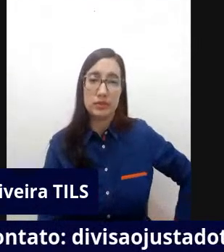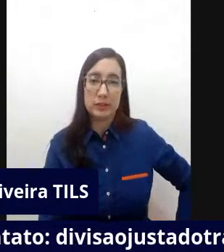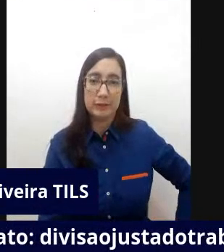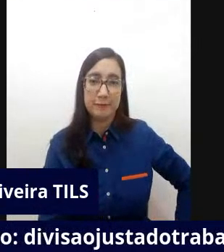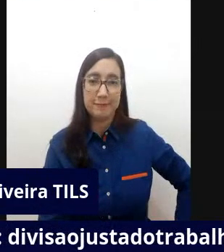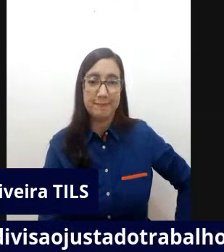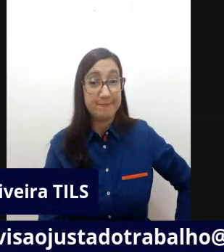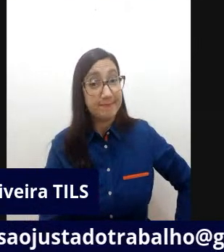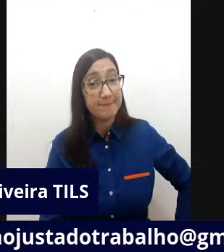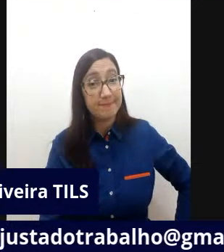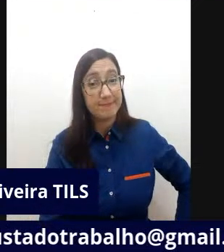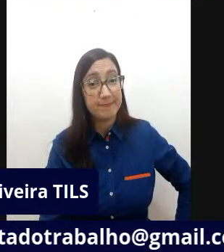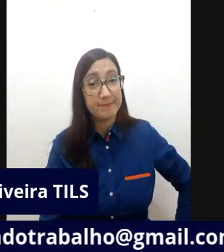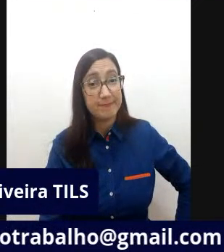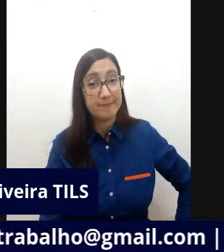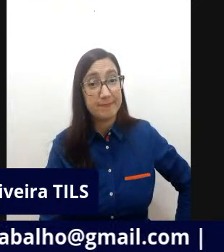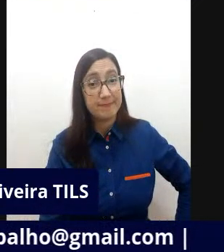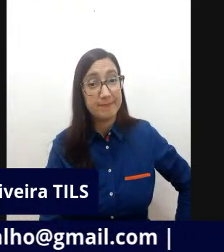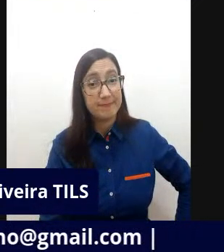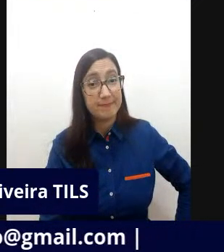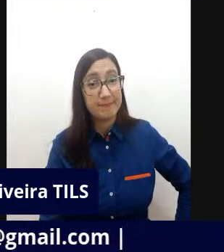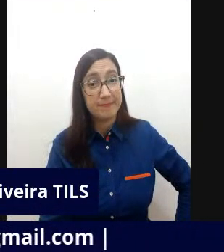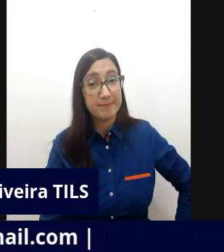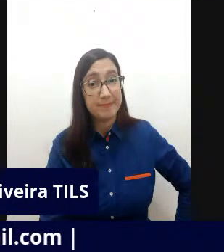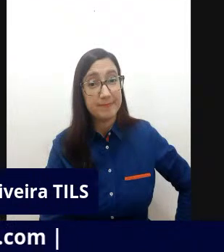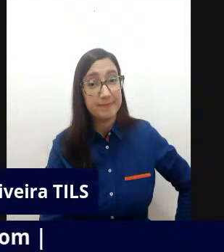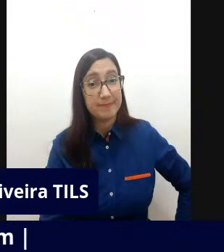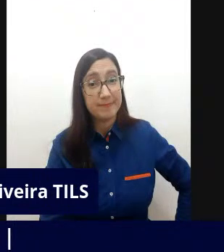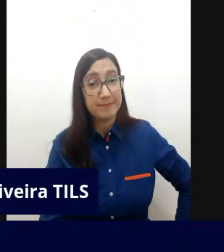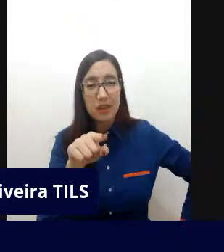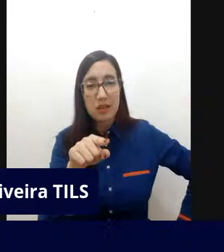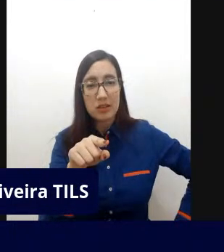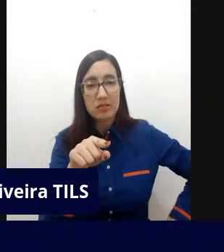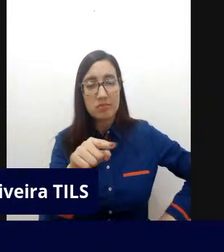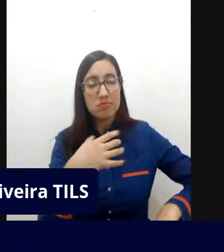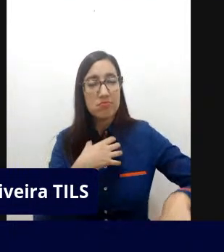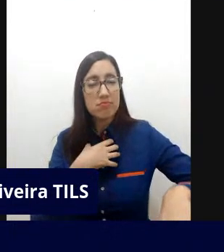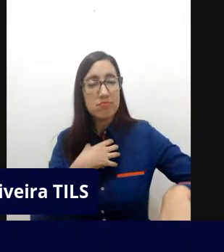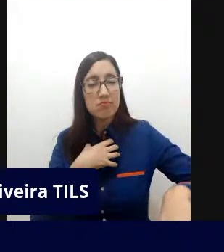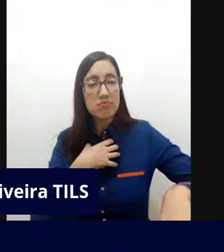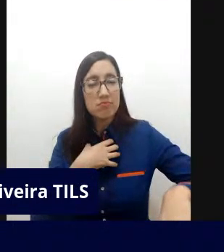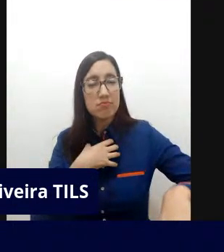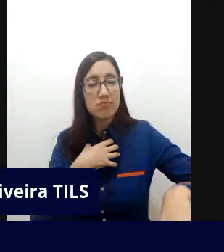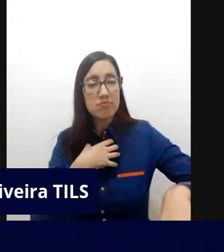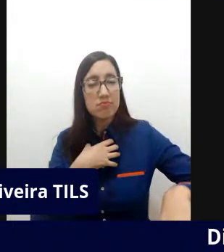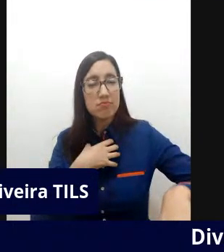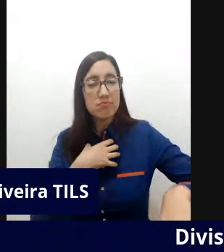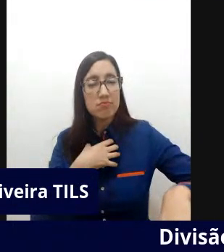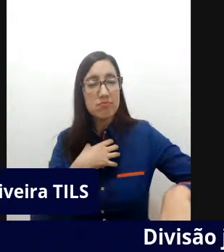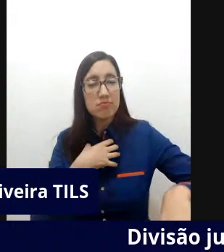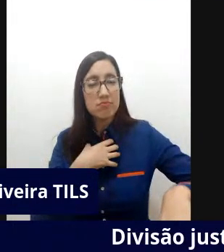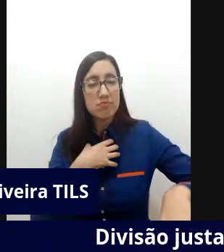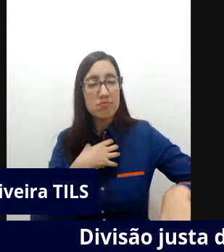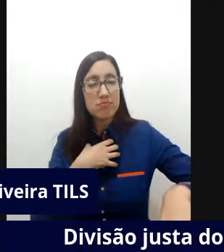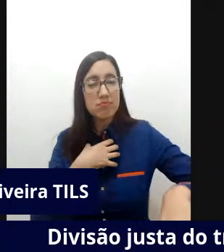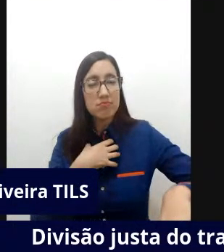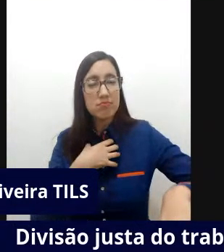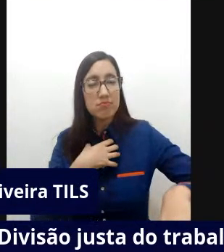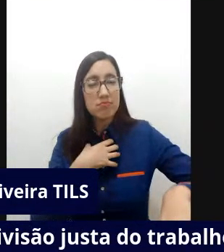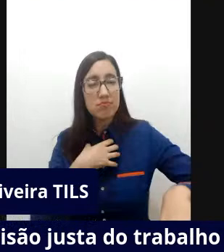a uma companheira que está numa situação dessas, né? E isso também é a divisão injusta, porque